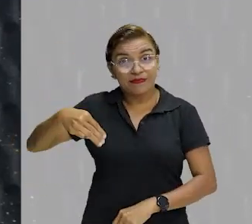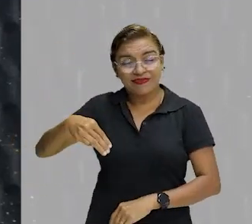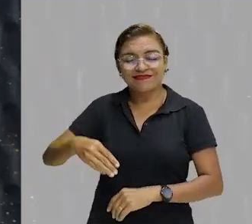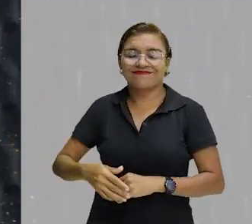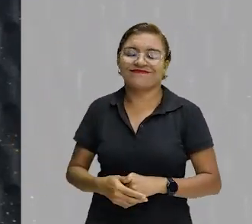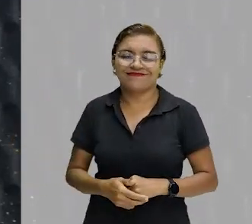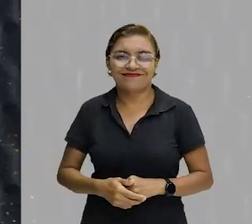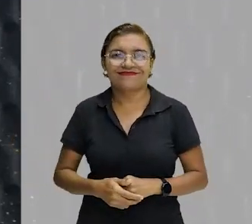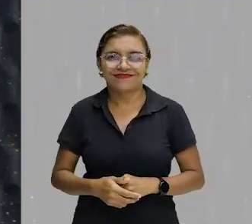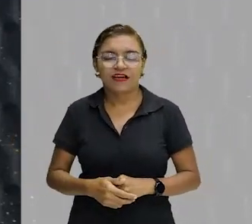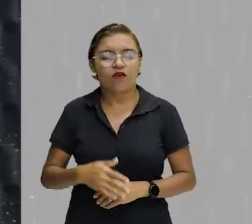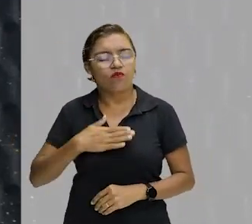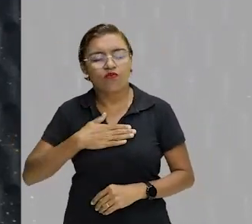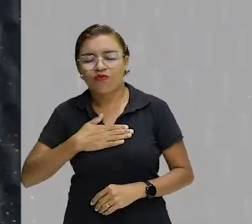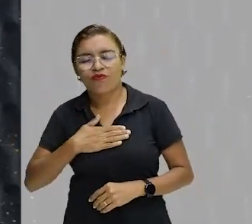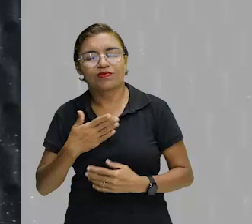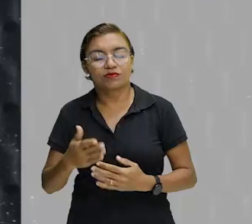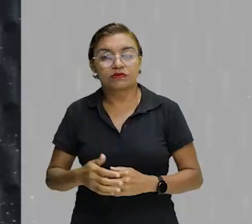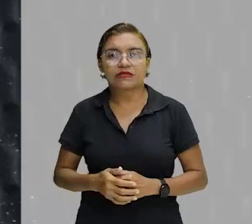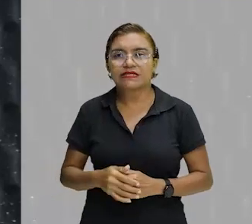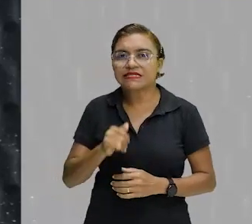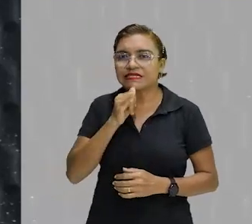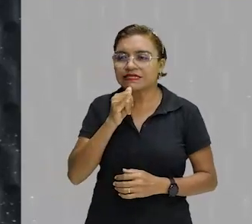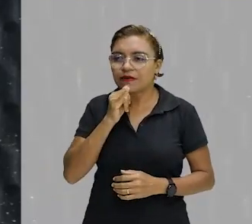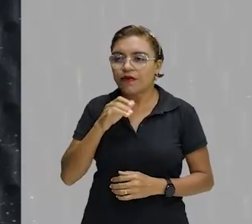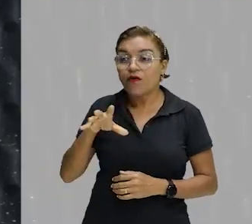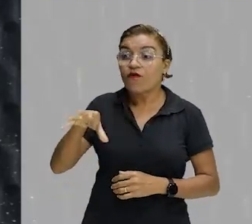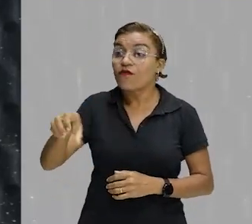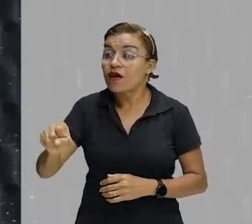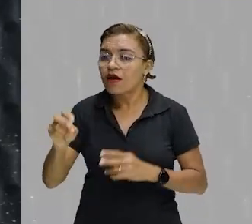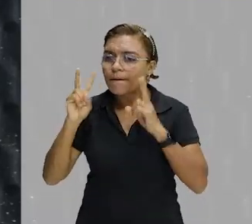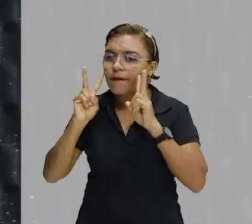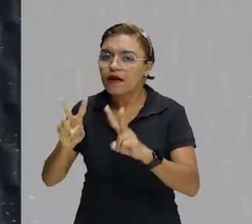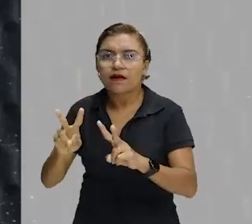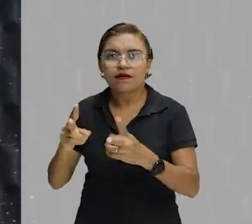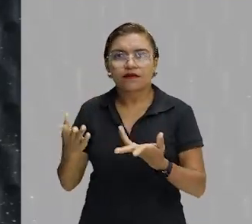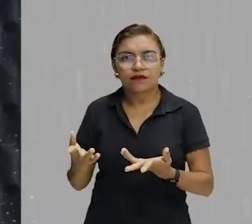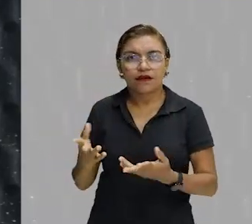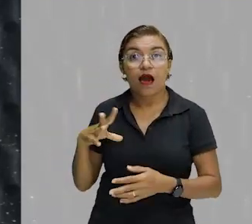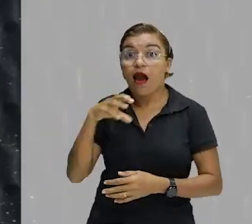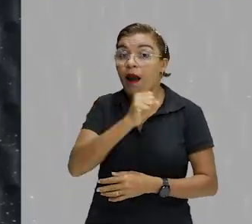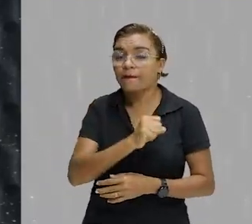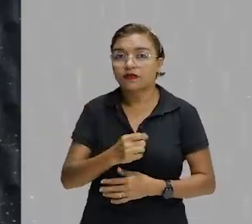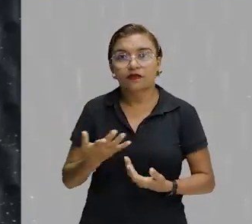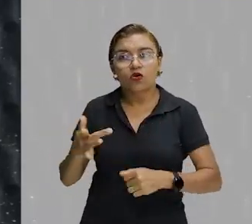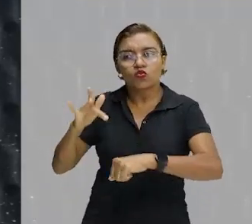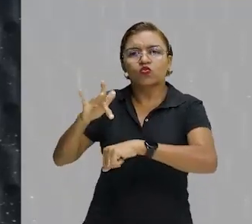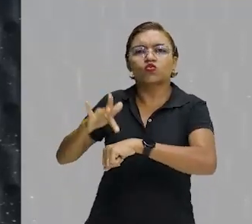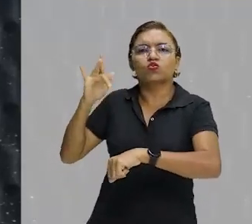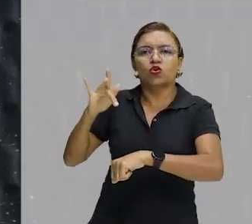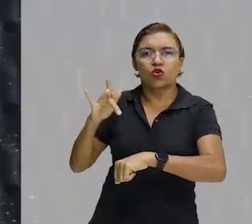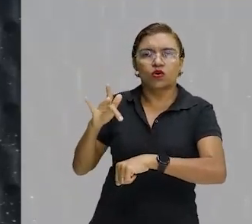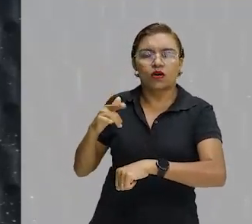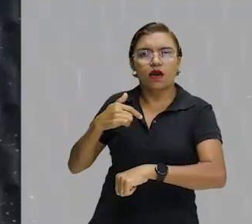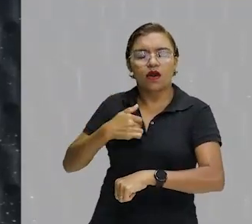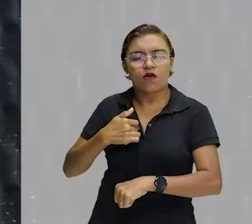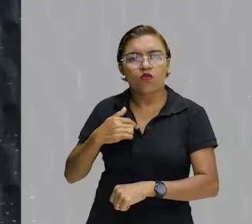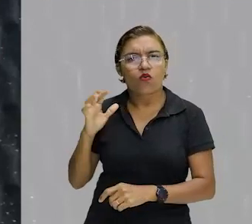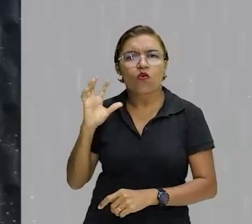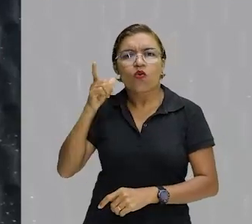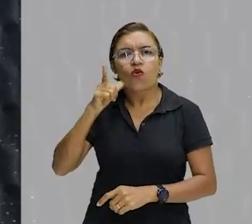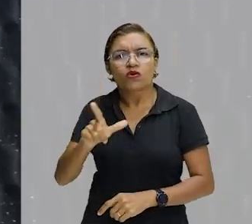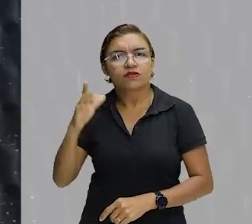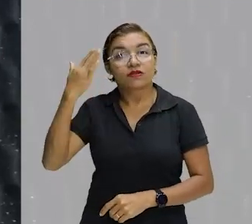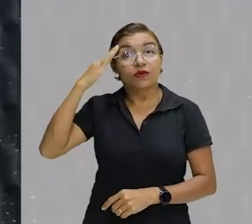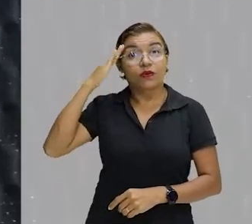expressões como maranhense, quando eu digo deixa eu ver, eu já estou pegando, eu já estou tocando. E esse toque é o que me permite entender por